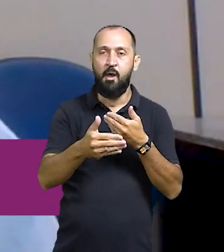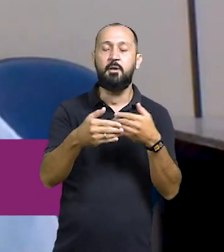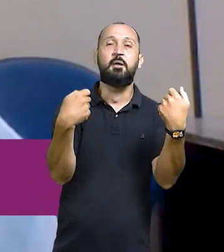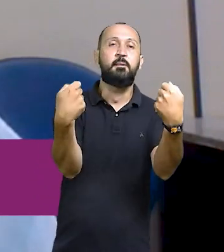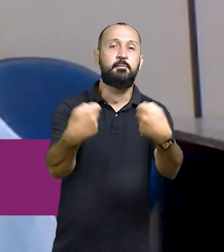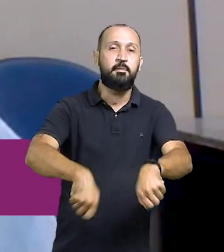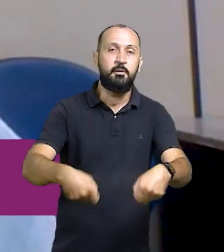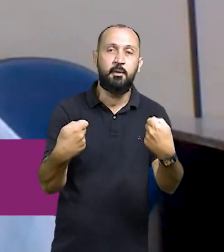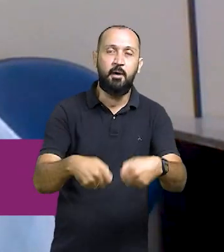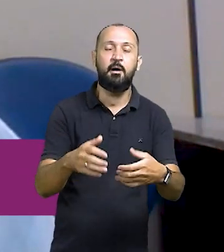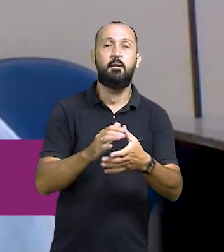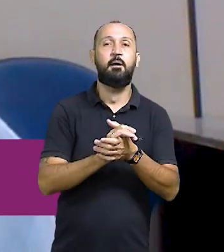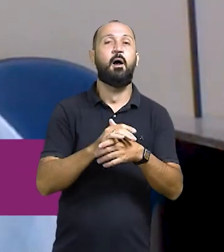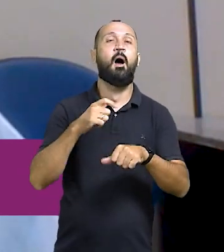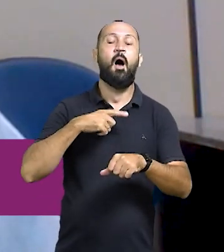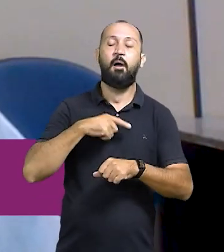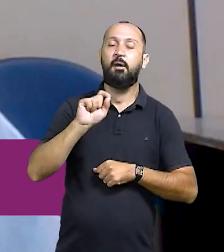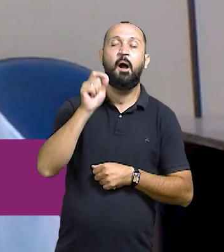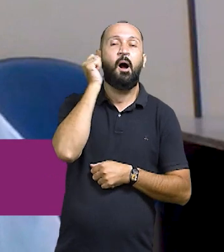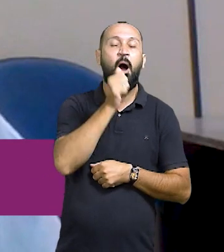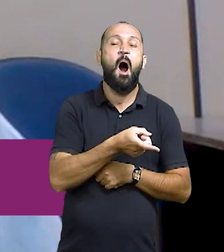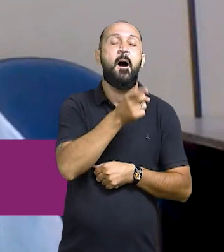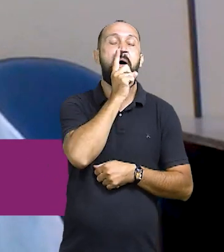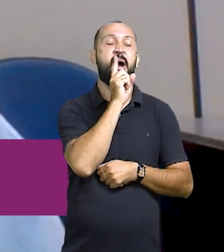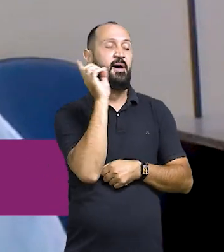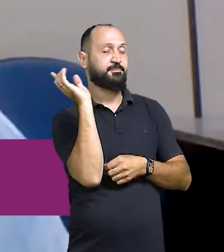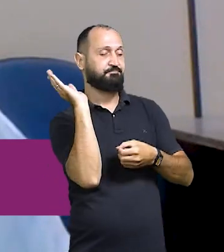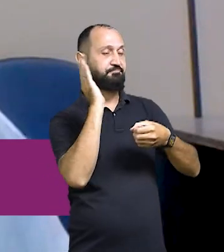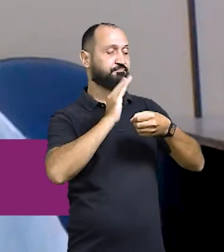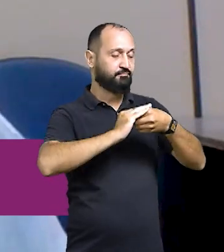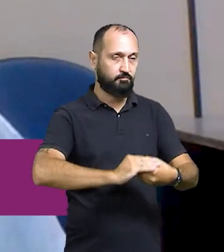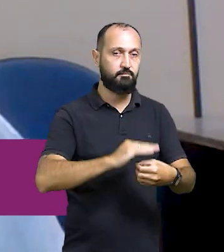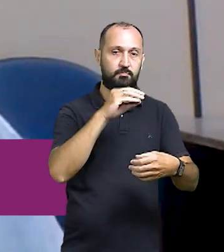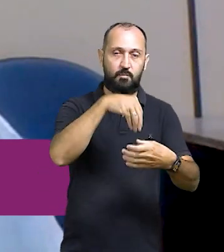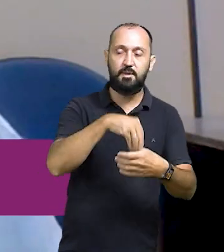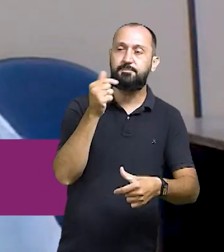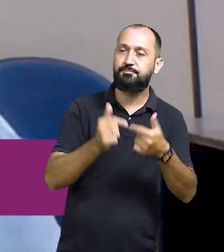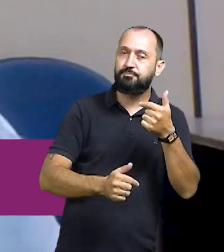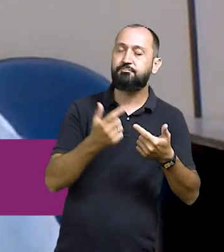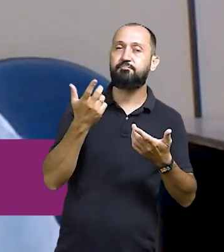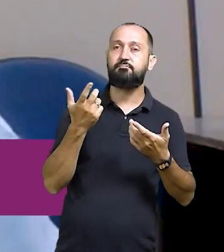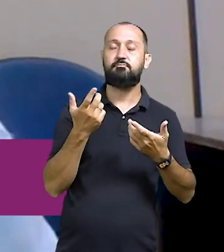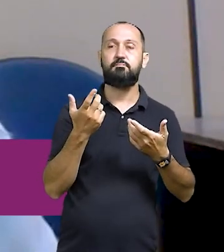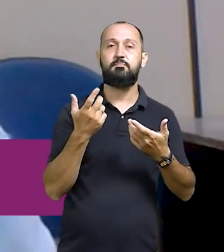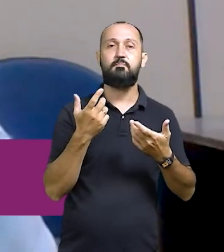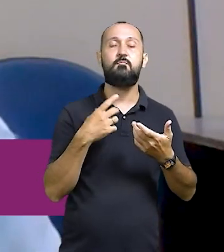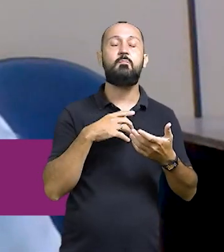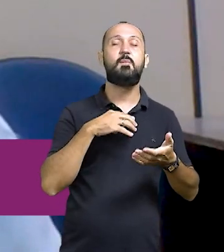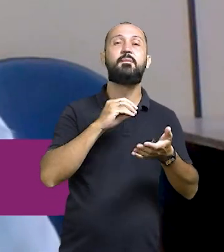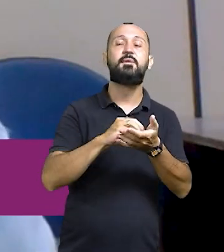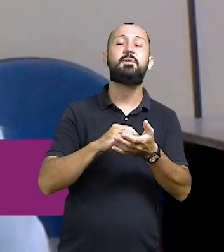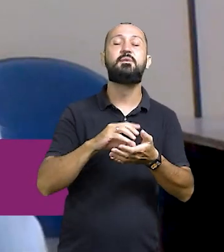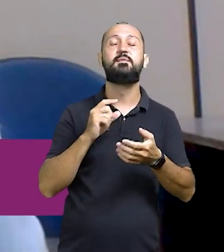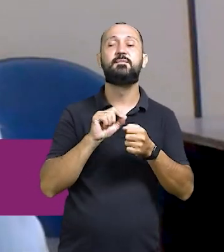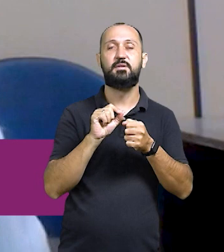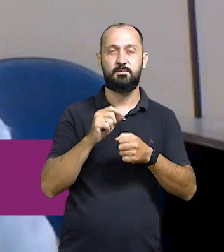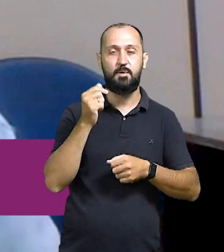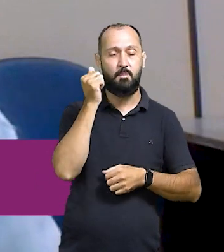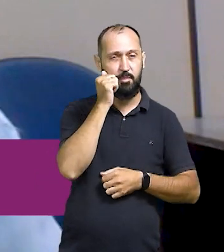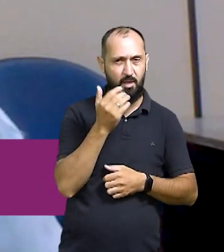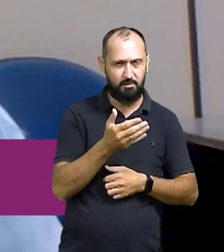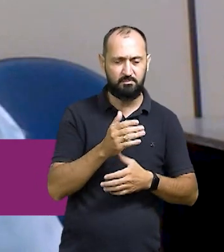vezes, seladas, assim, destruídas de um processo eleitoral, porque elas se doam de um jeito, porque o sistema não é